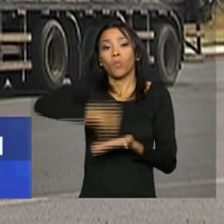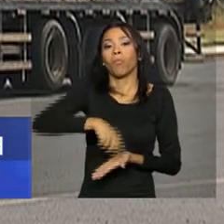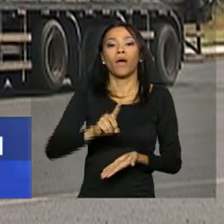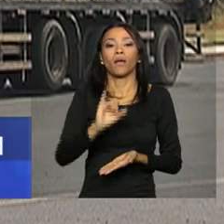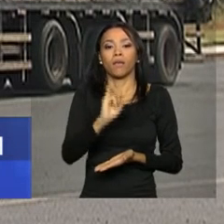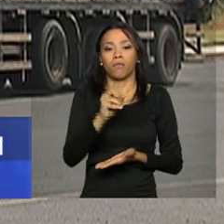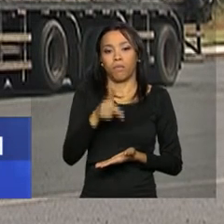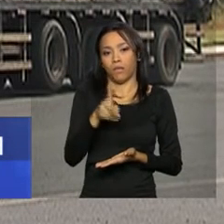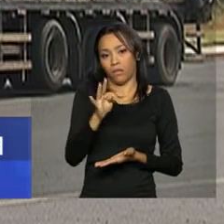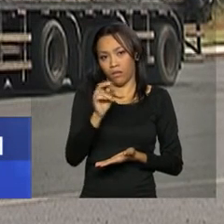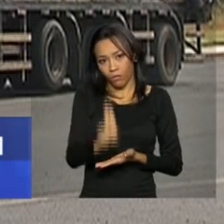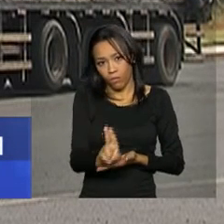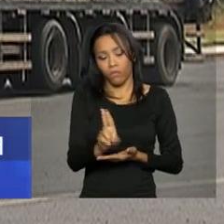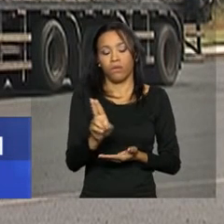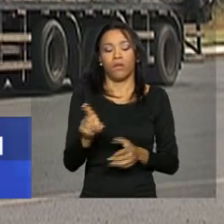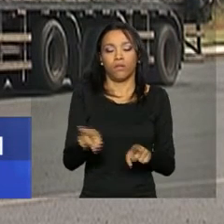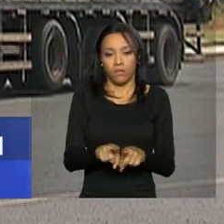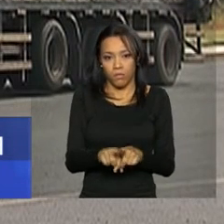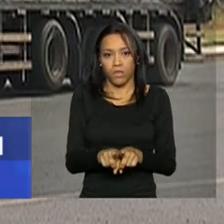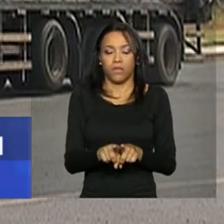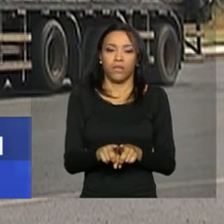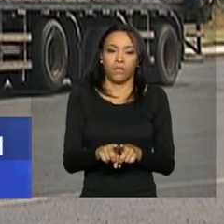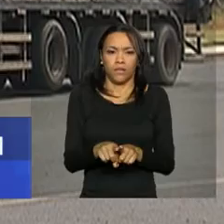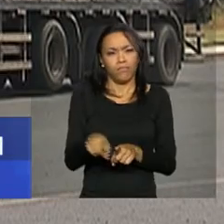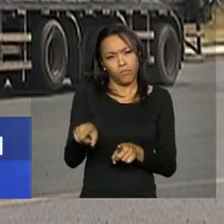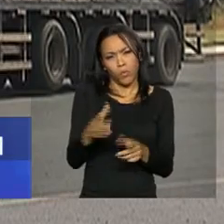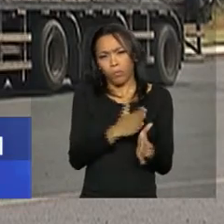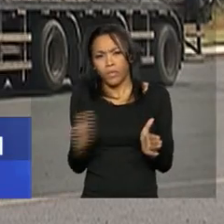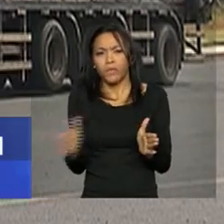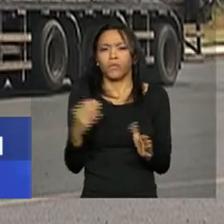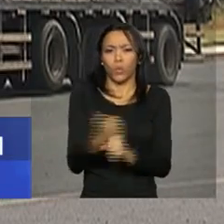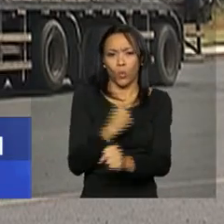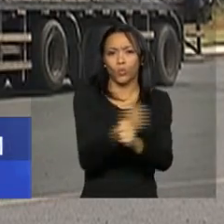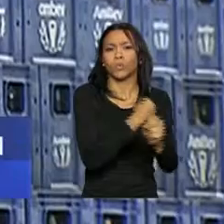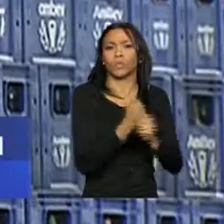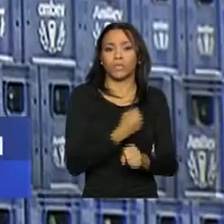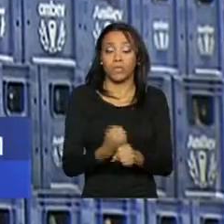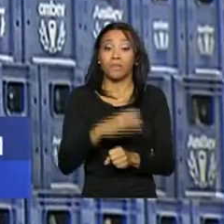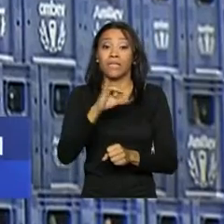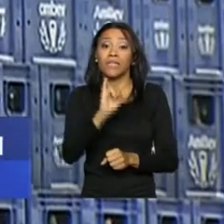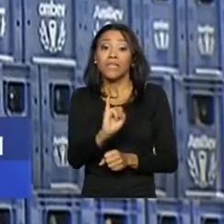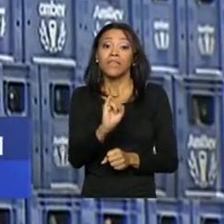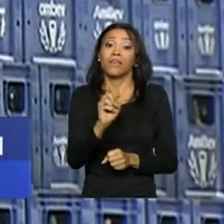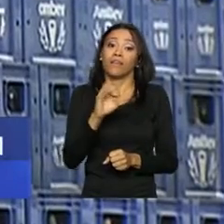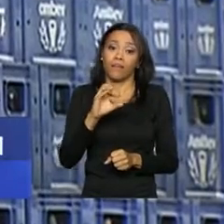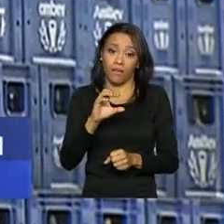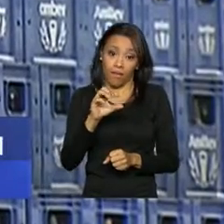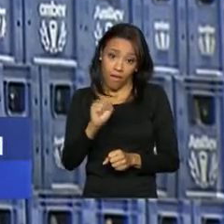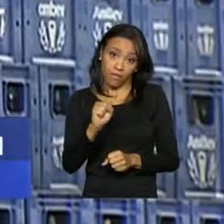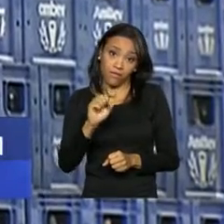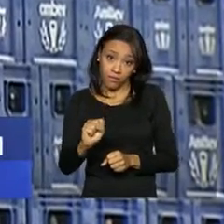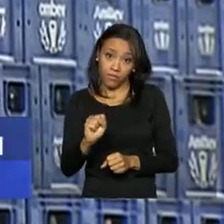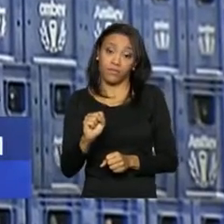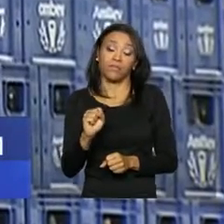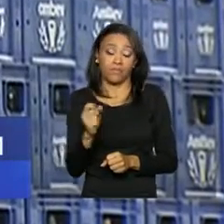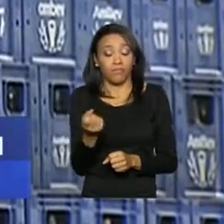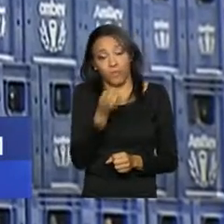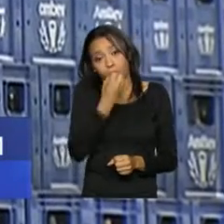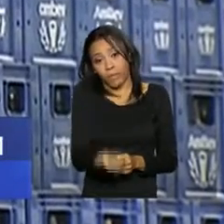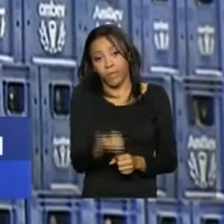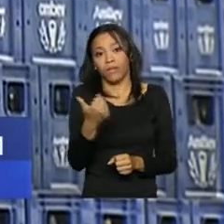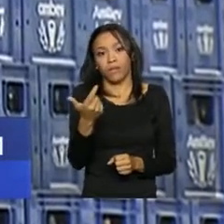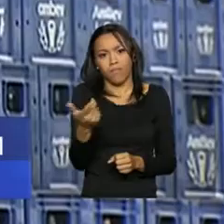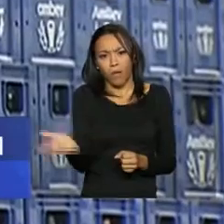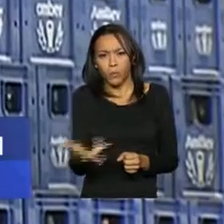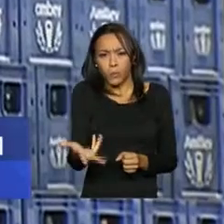também as diminuições na área na época da construção dimensão também do iss para que nós pudéssemos ter então agilidade